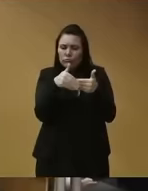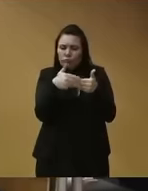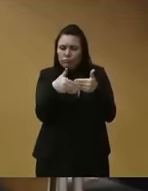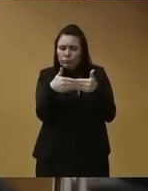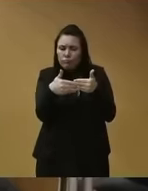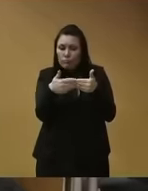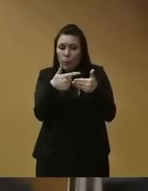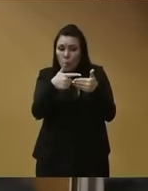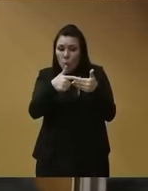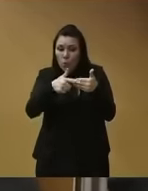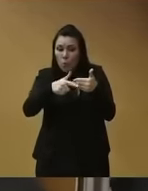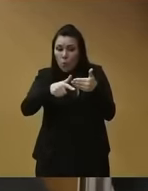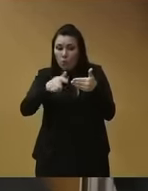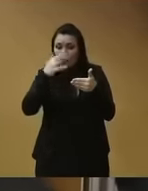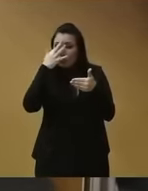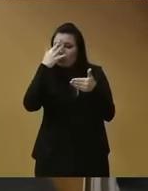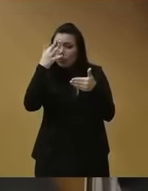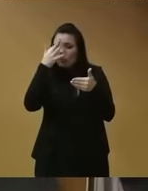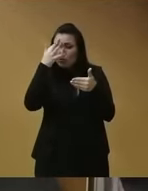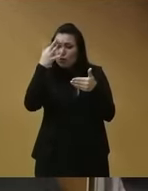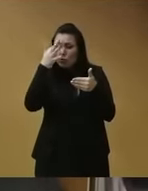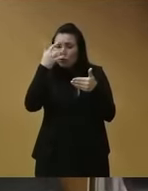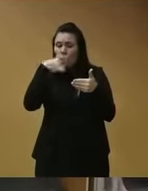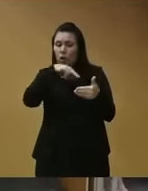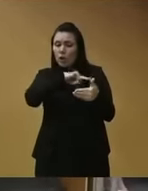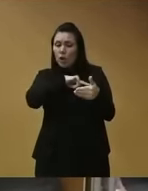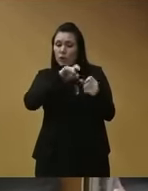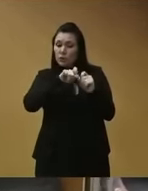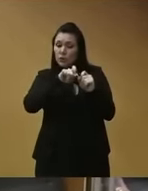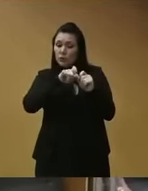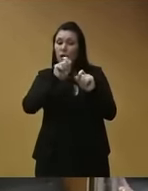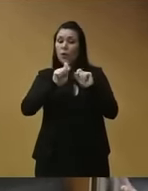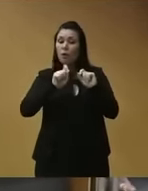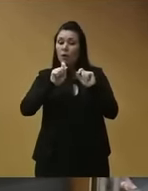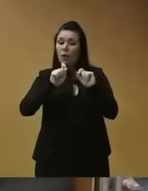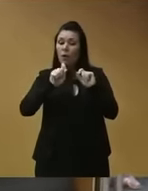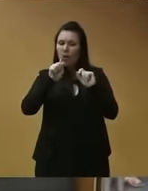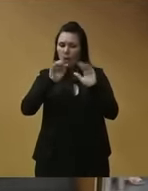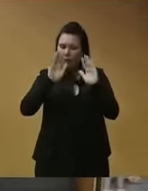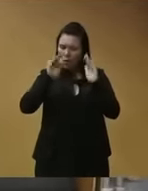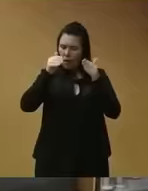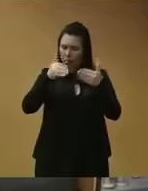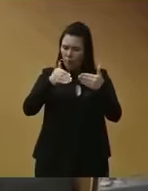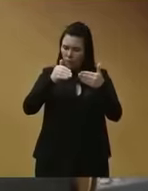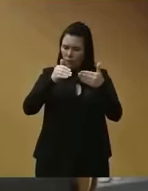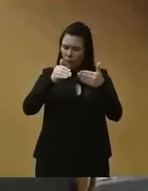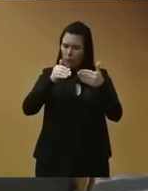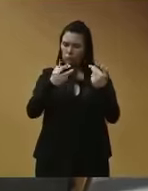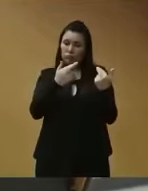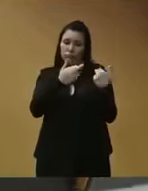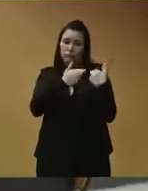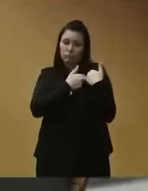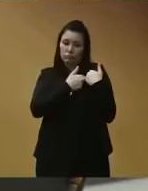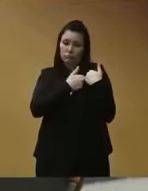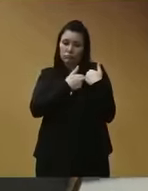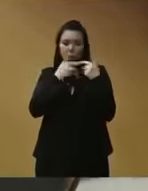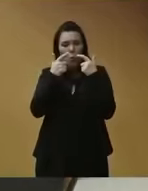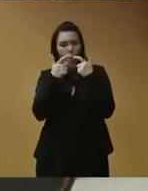nossos sonhos, que o façamos com determinação, curiosidade e